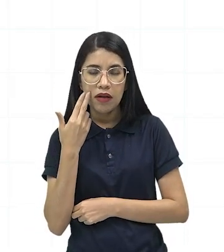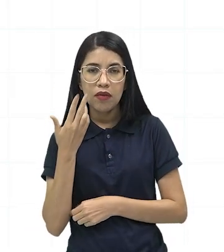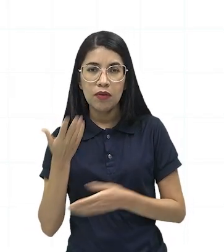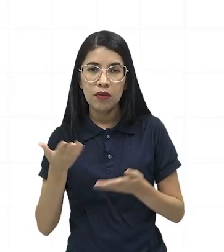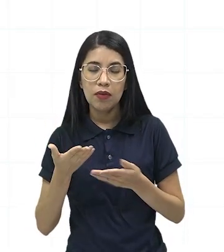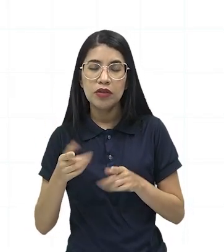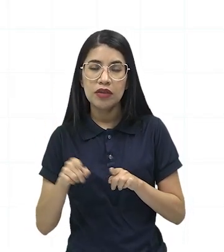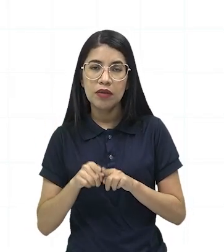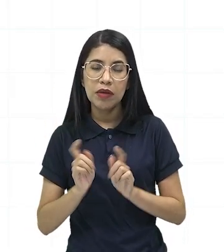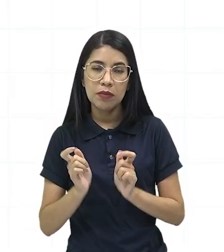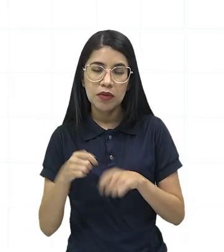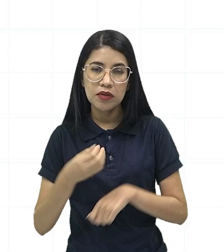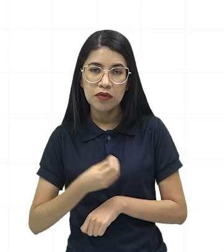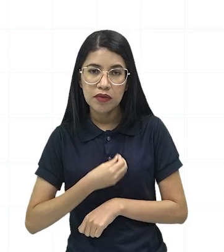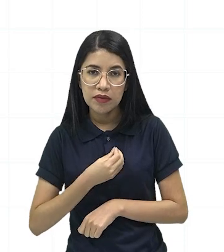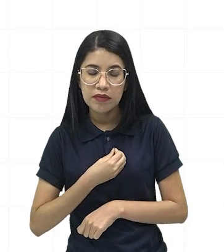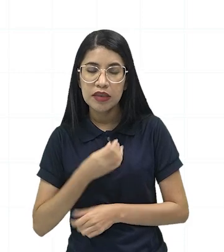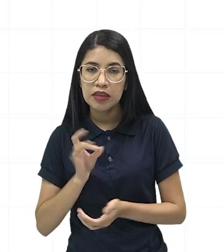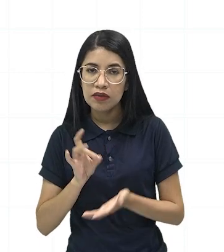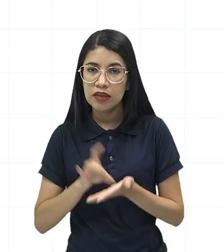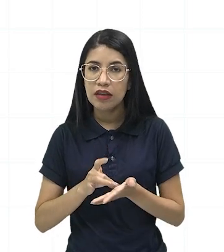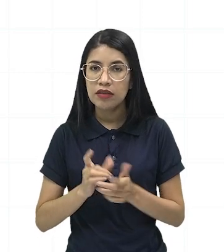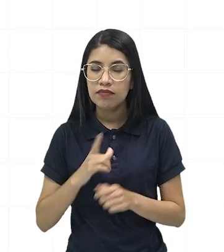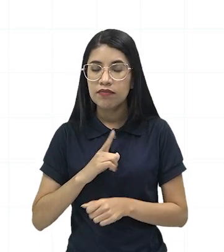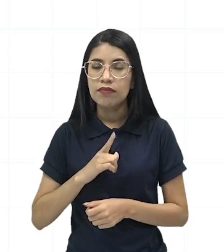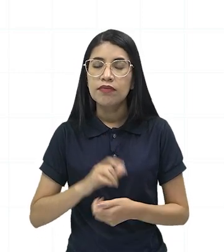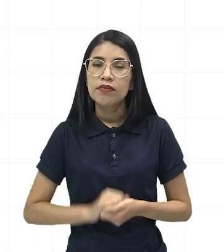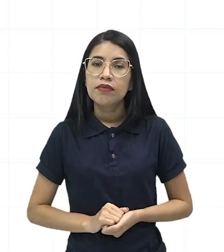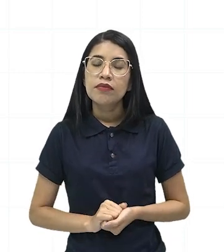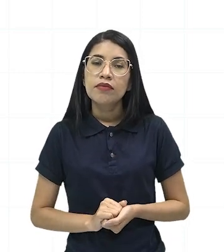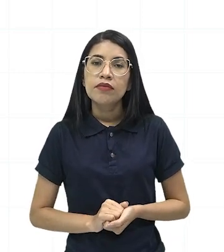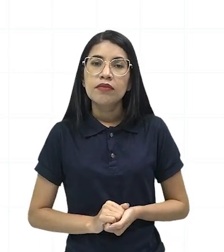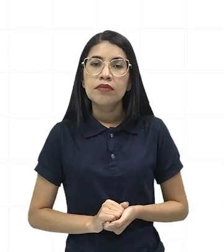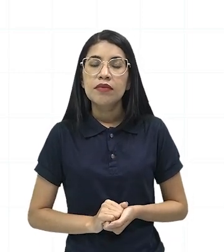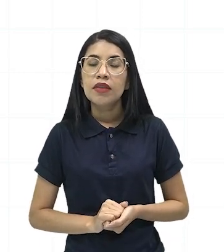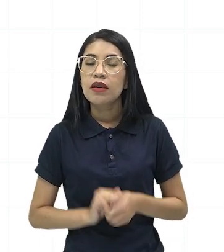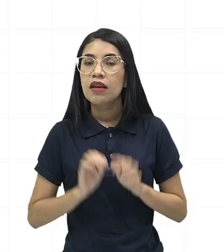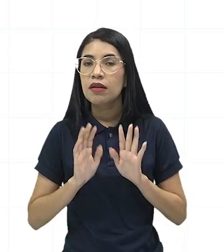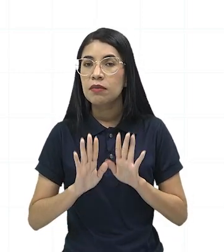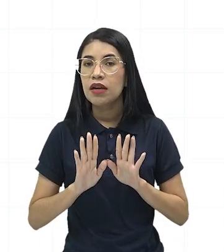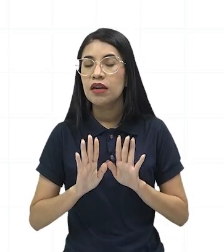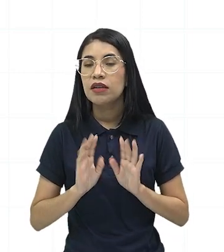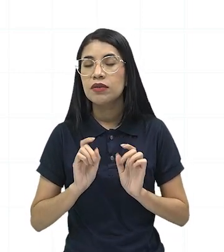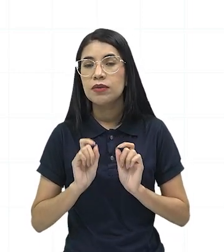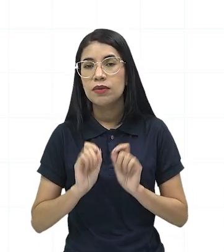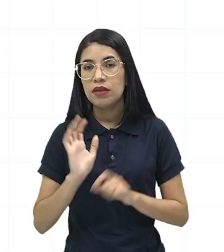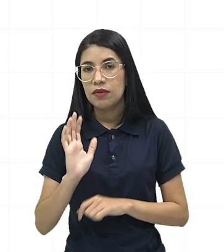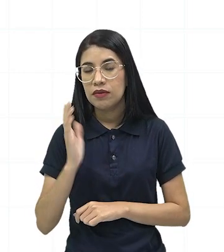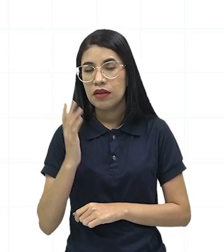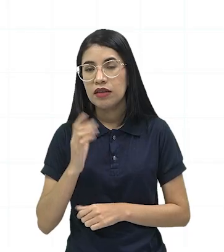está na realidade, e que existe na realidade, certo? O que acontece? Quando um